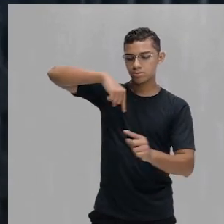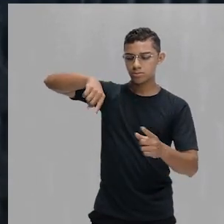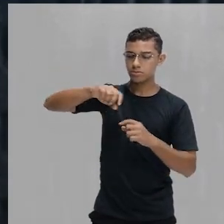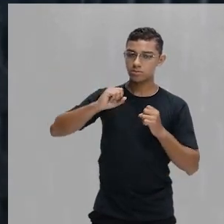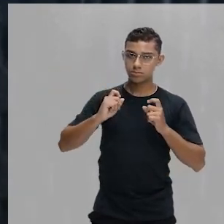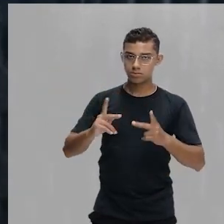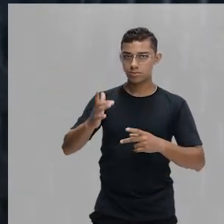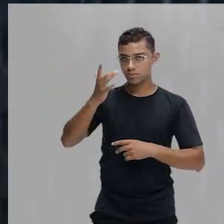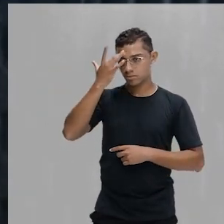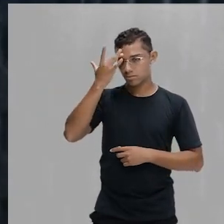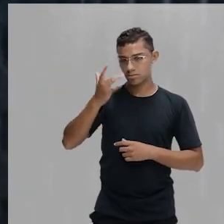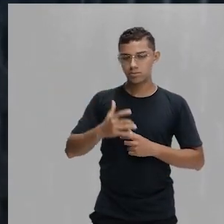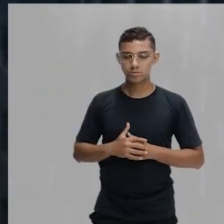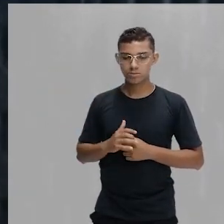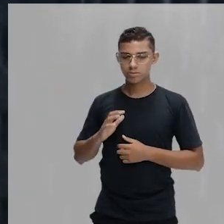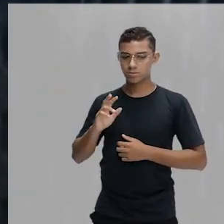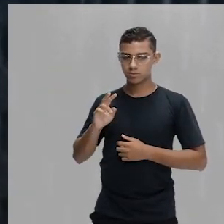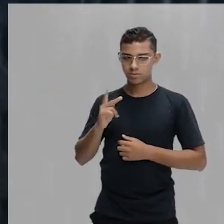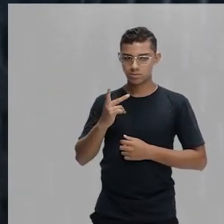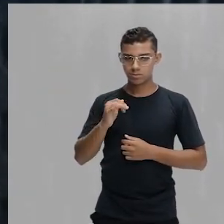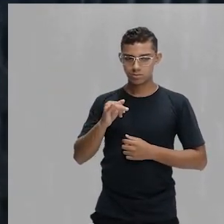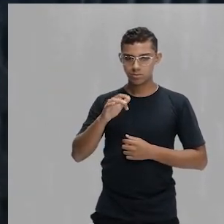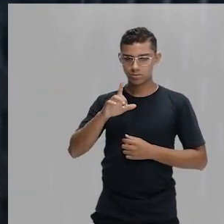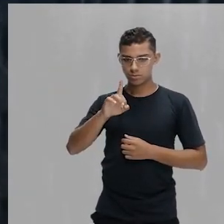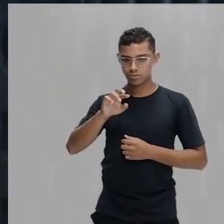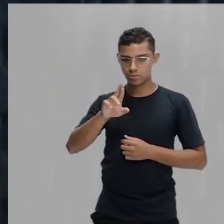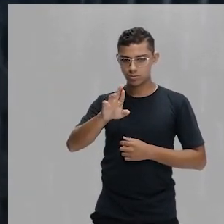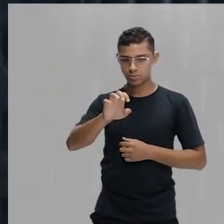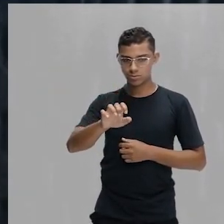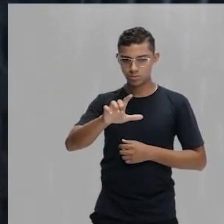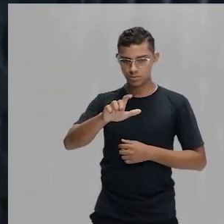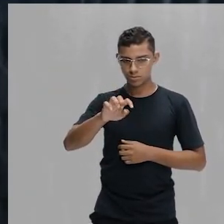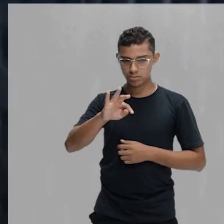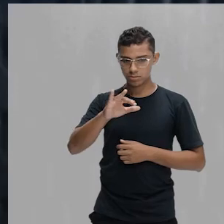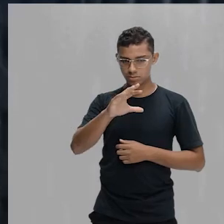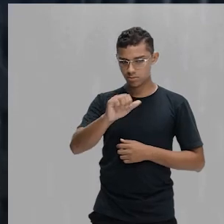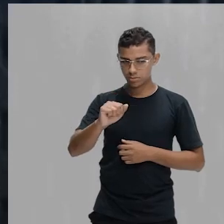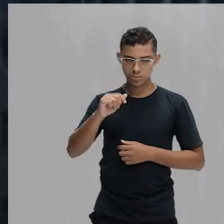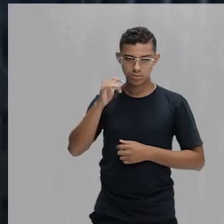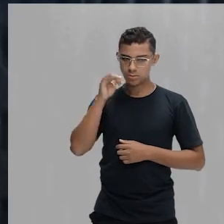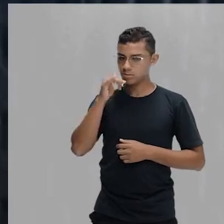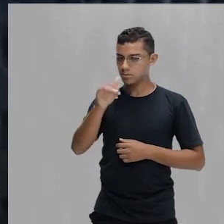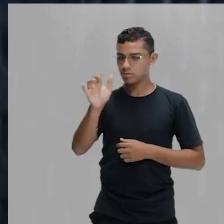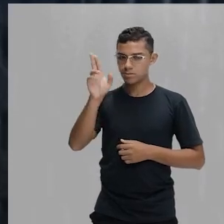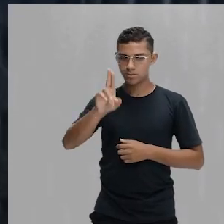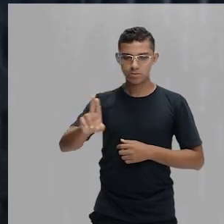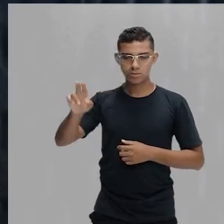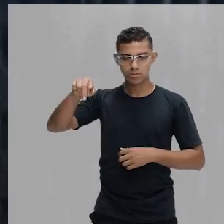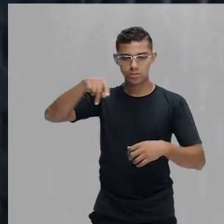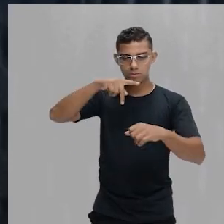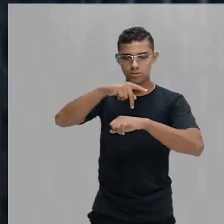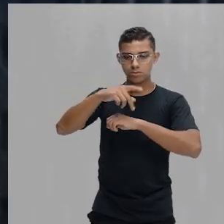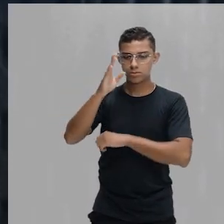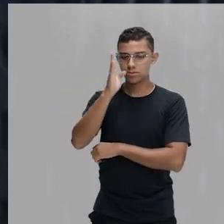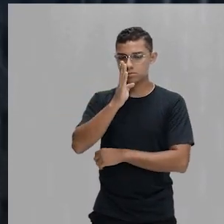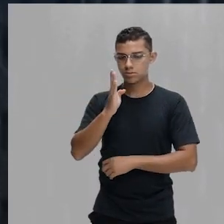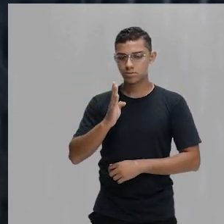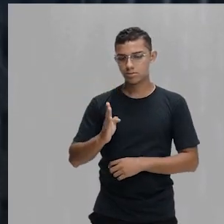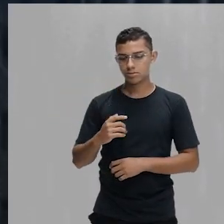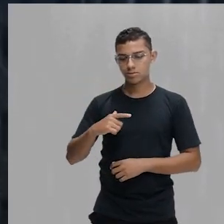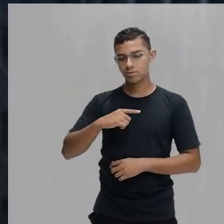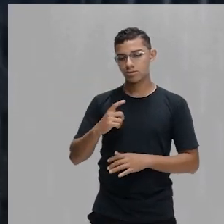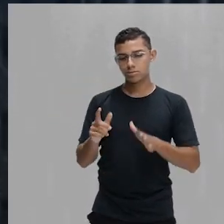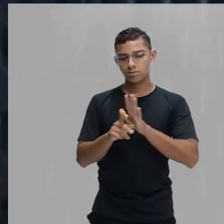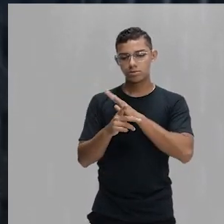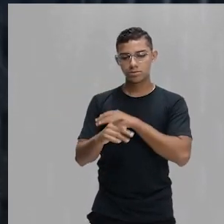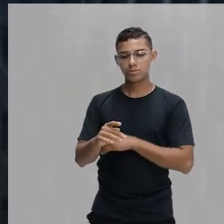Então a hidrelétrica, ele é o processo de transformação de energia que ela é mais utilizado aqui no Brasil. Nós utilizamos mais essa energia